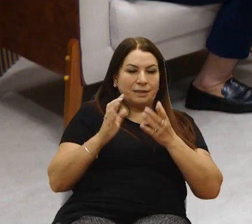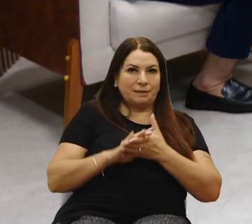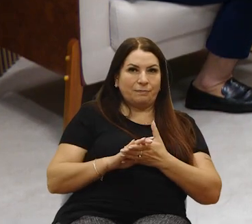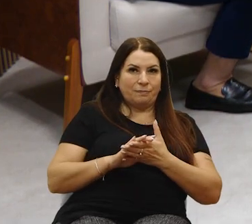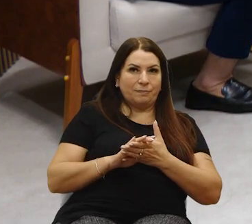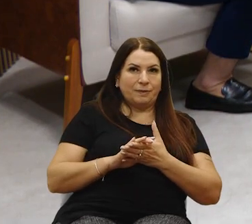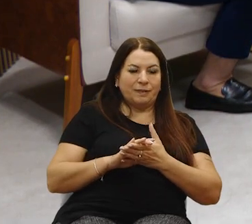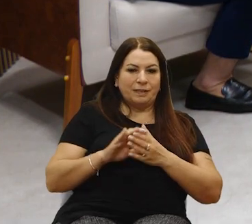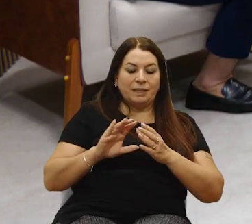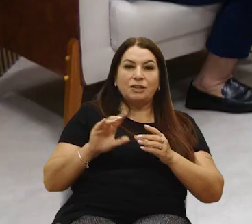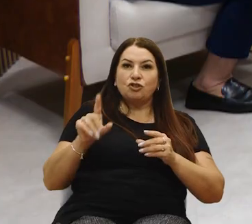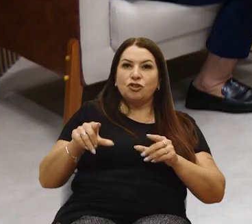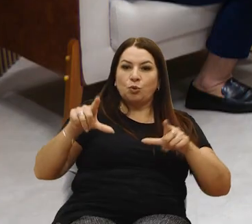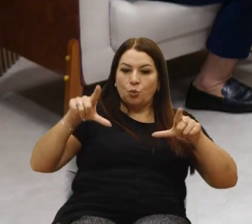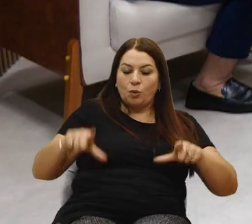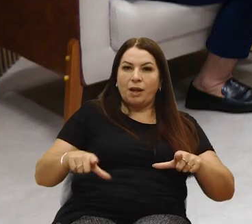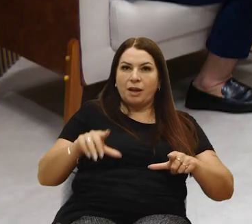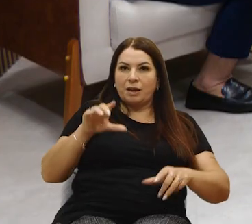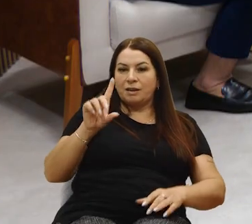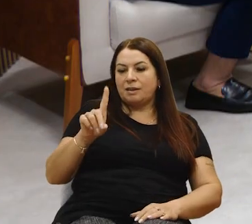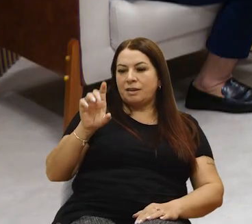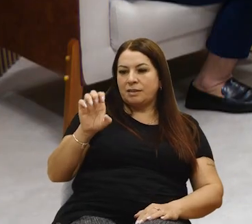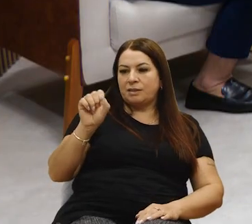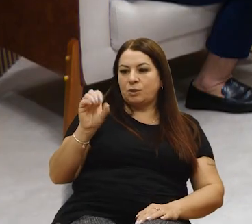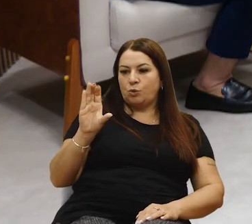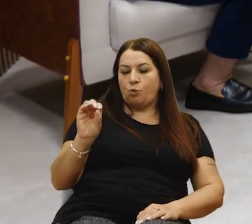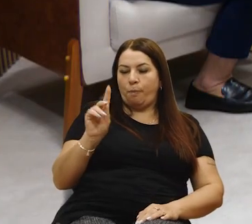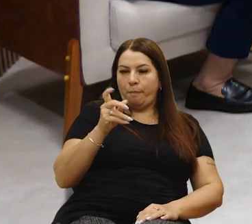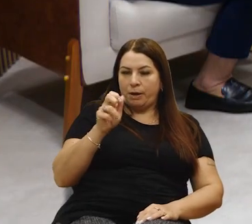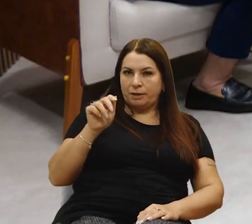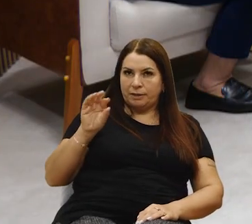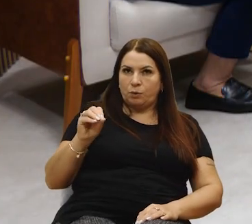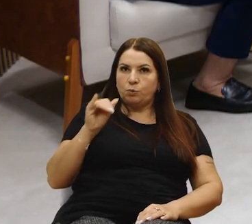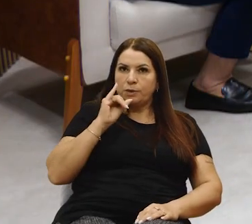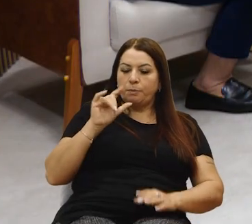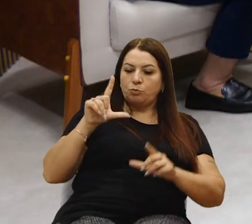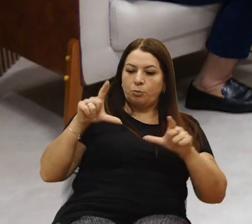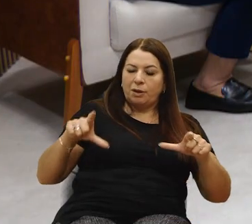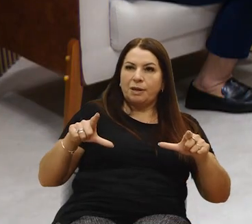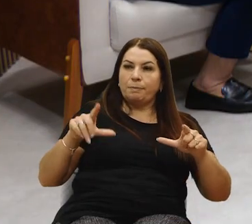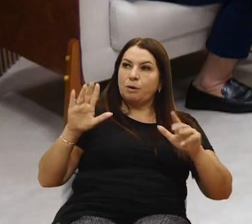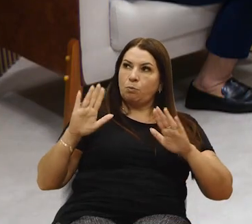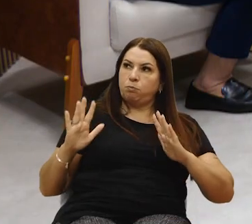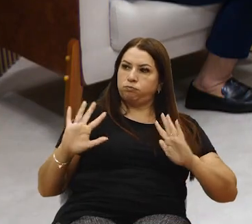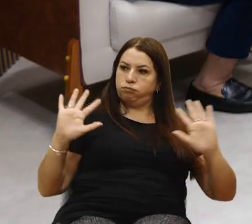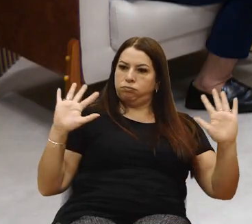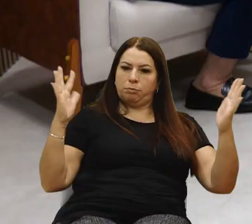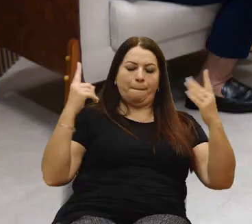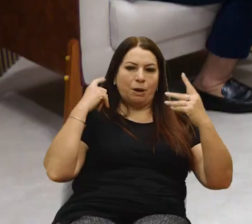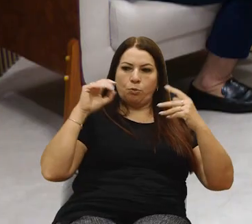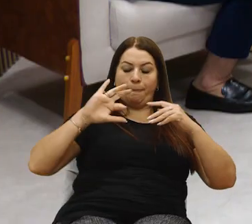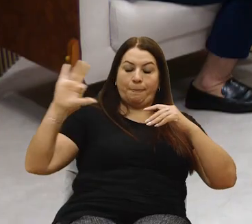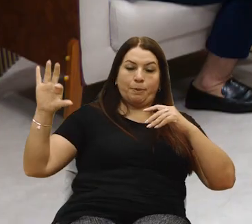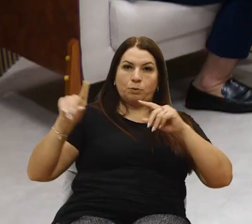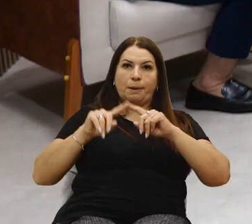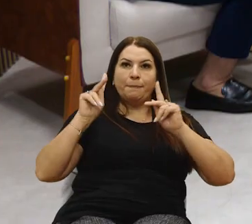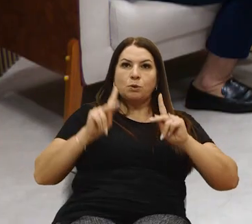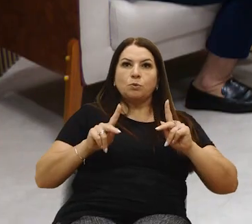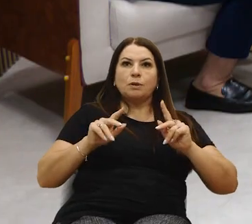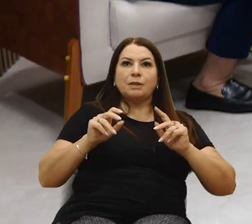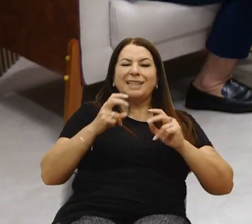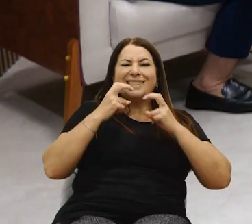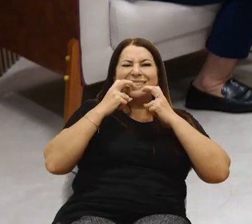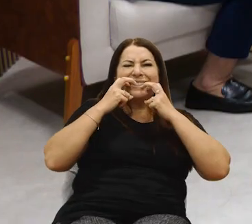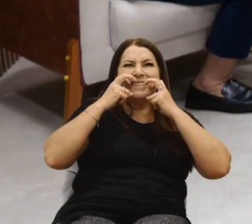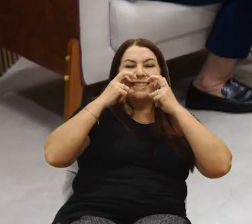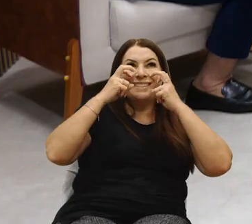da descompressão. Era uma câmara assim, tinha um isolamento térmico, acústico, e as pessoas iam lá e